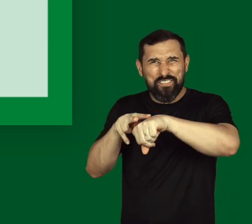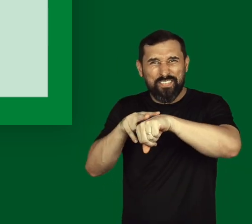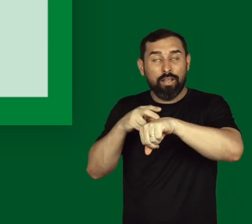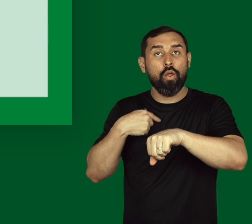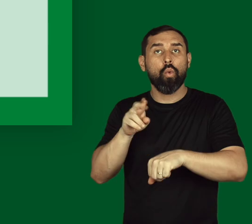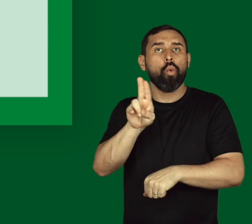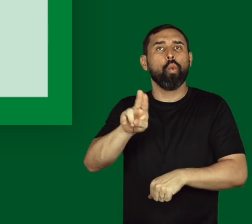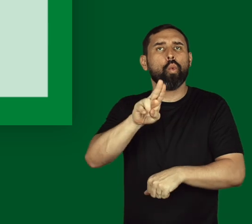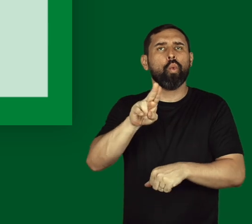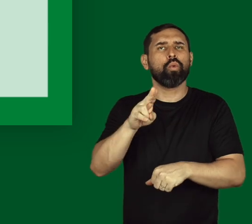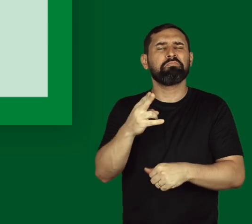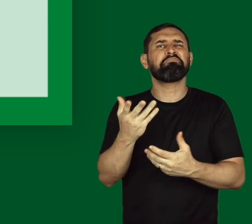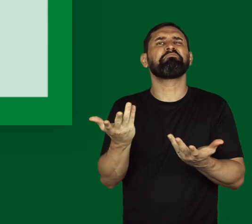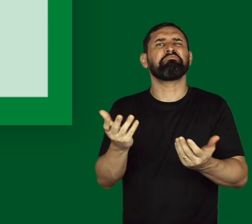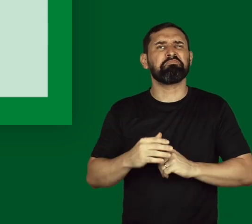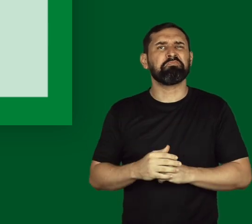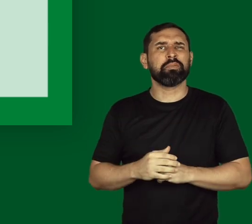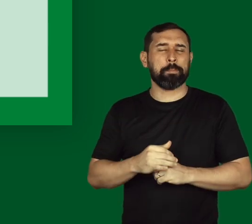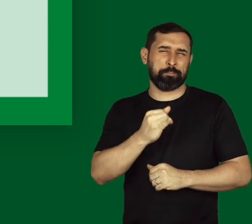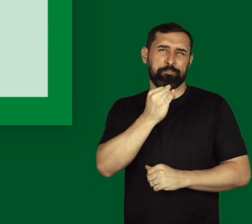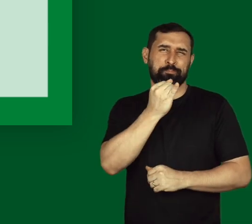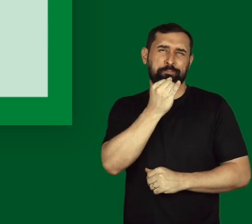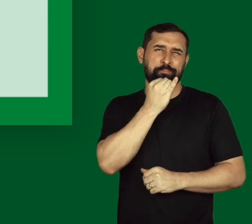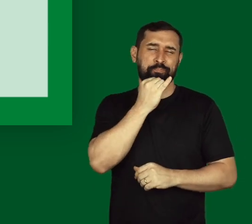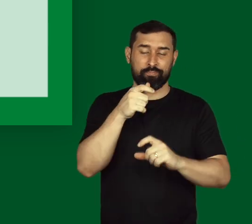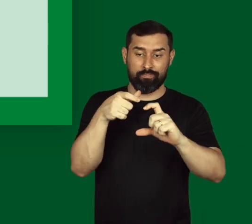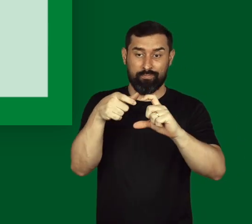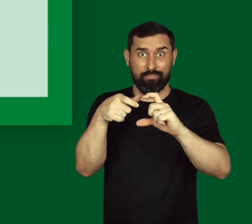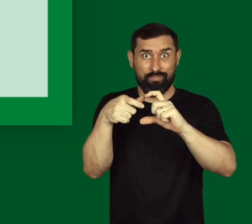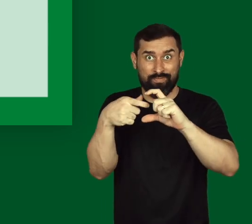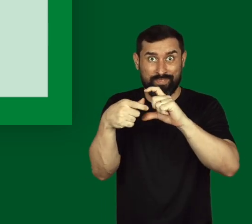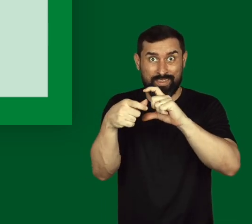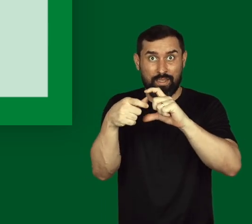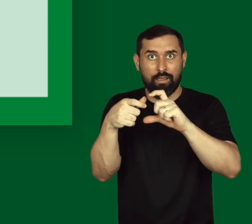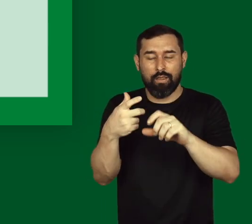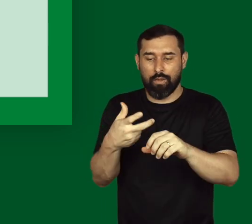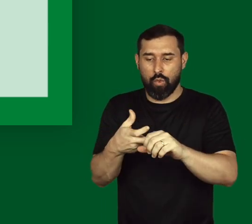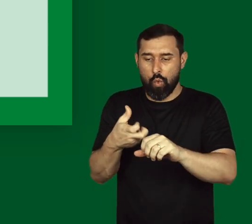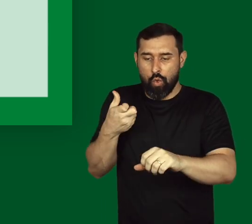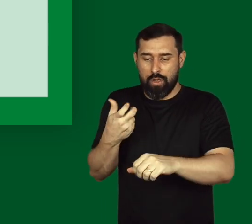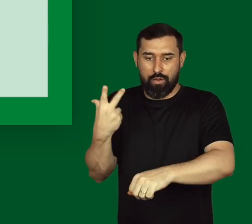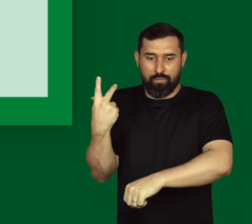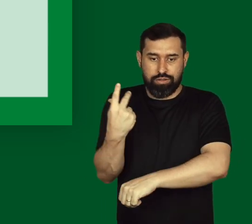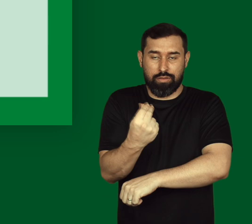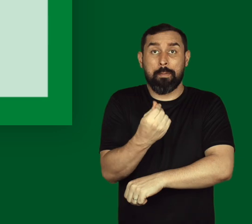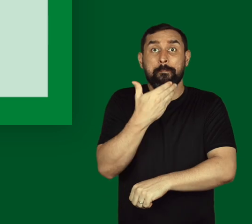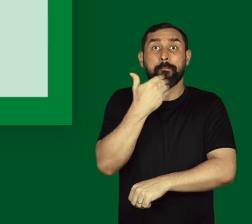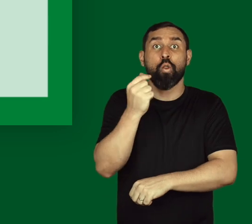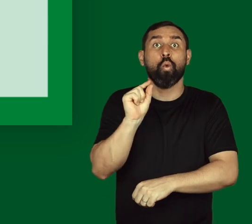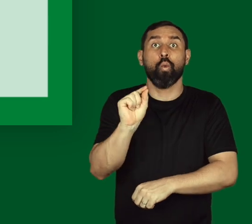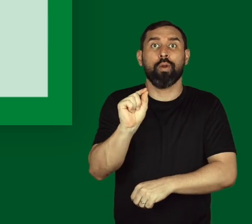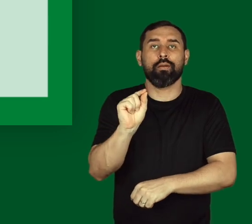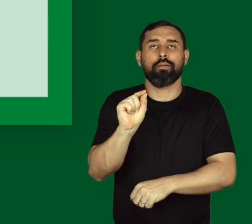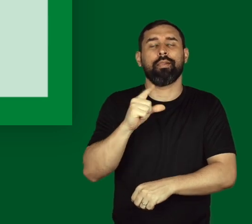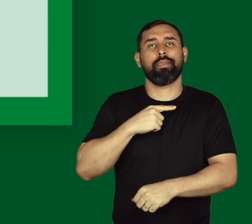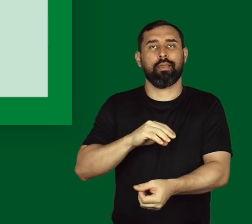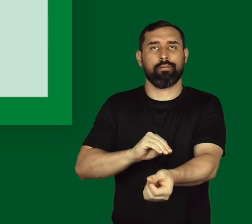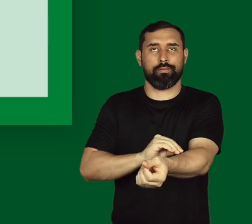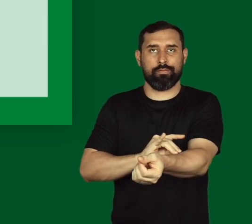gente tem hipotensão. Então, quais são as melhores drogas como vasopressores? A gente tem